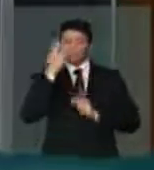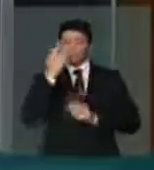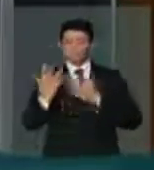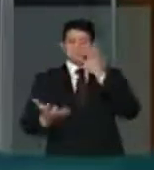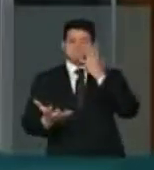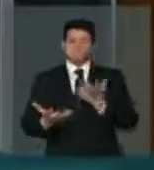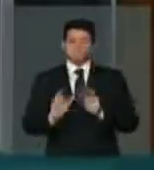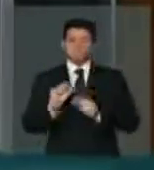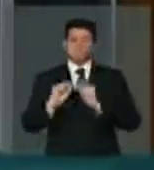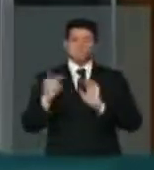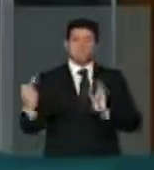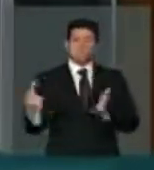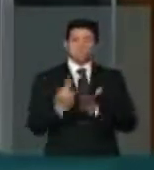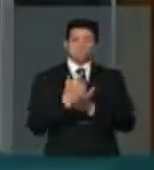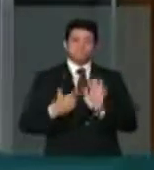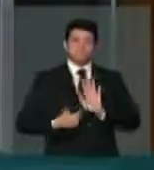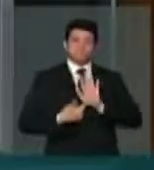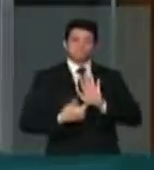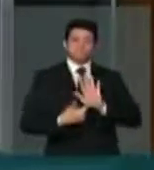na mesa.